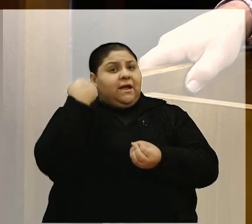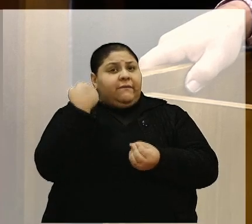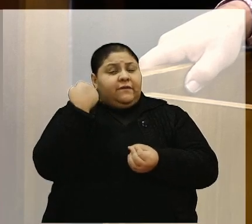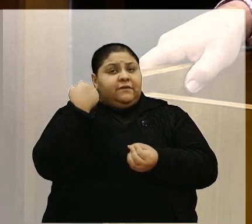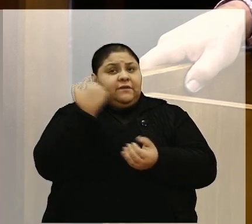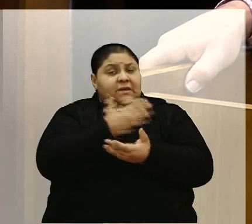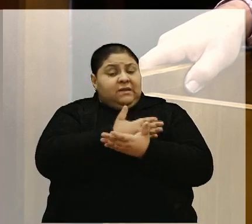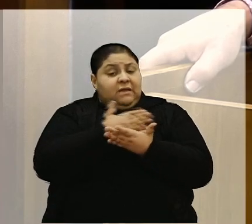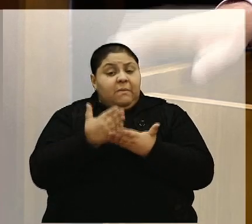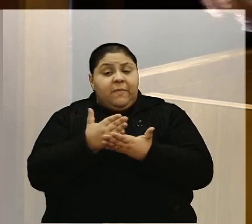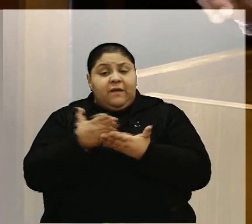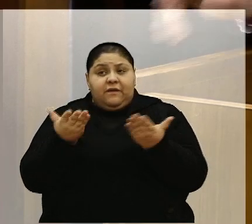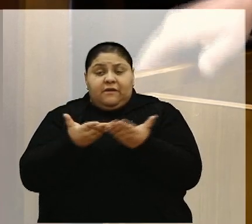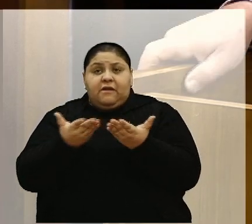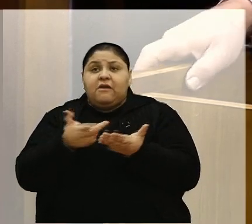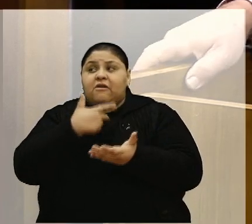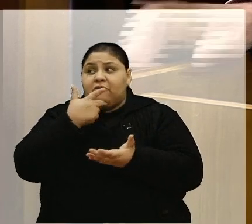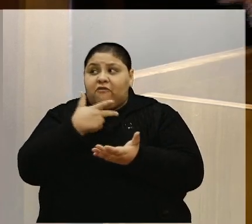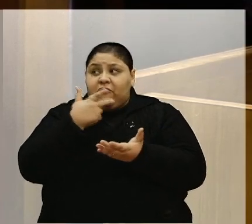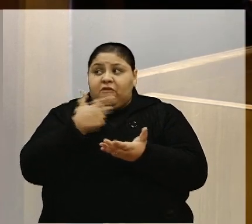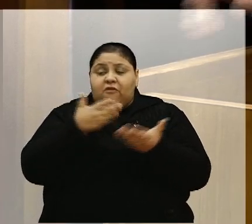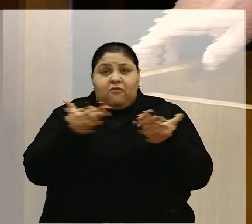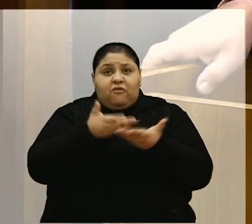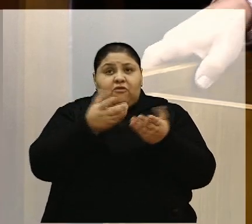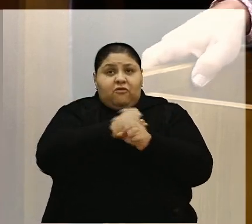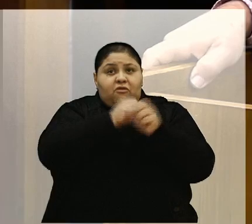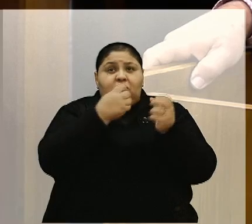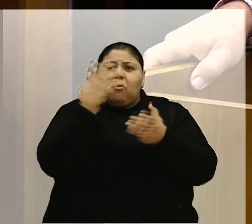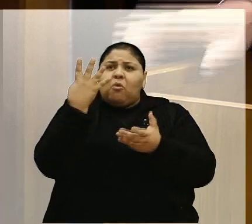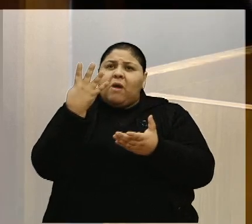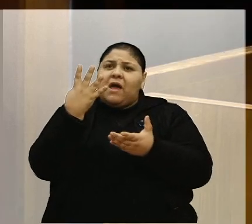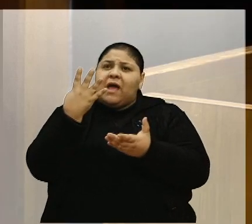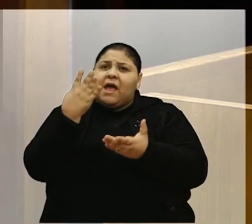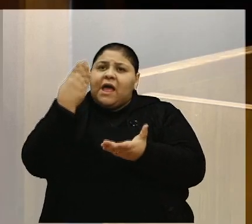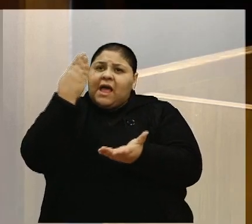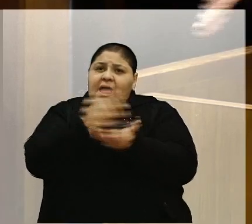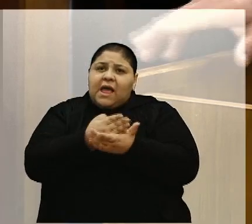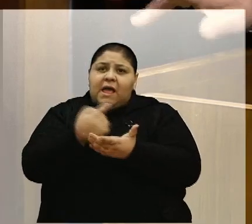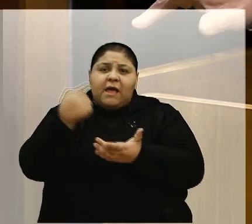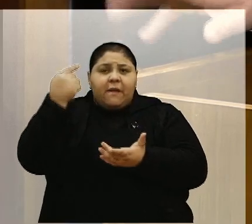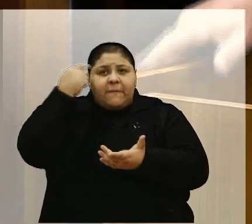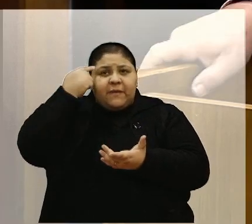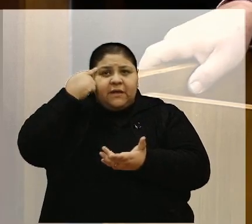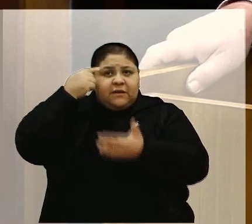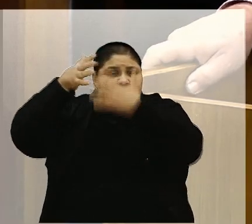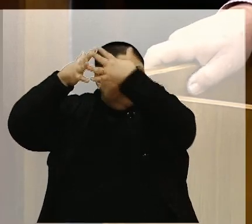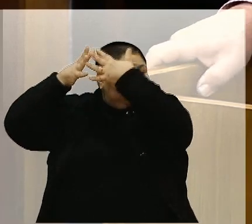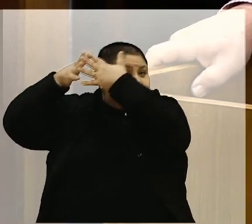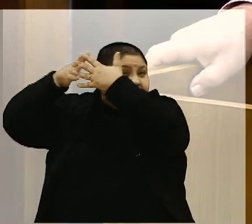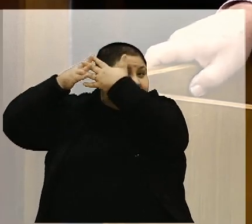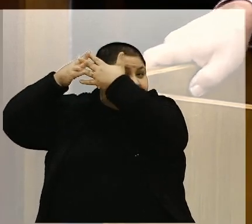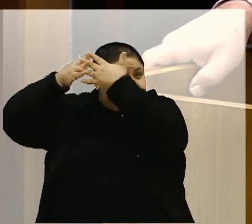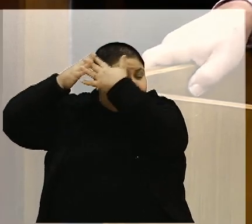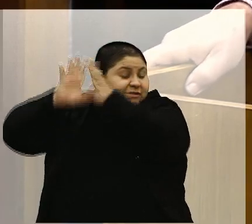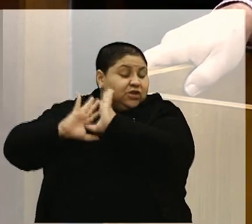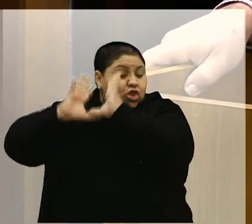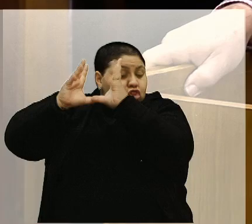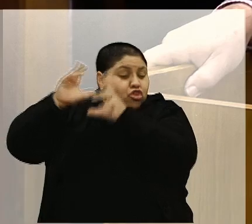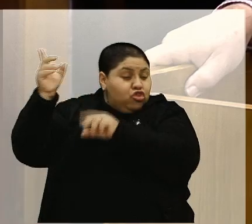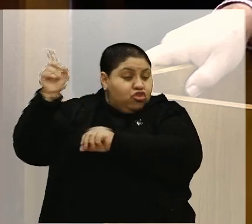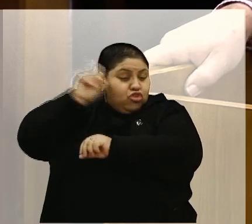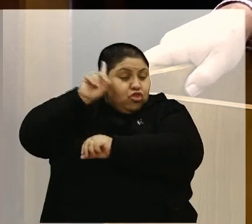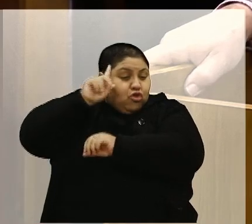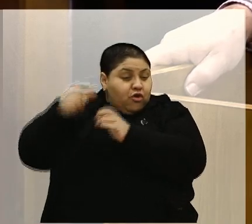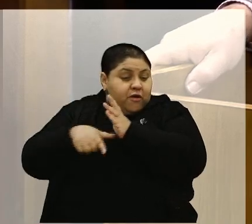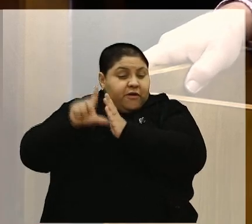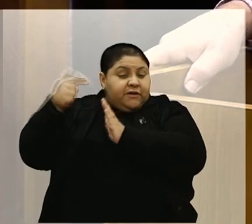partir desse momento, eu até confesso, hoje de manhã também, 4h30 da manhã, acordei, a minha cabeça agora acorda esse horário ali. Todos os dias, antes das